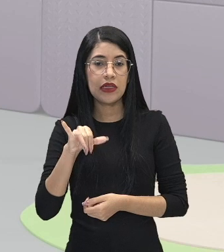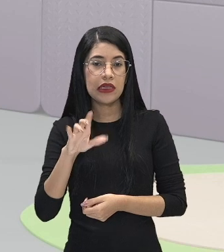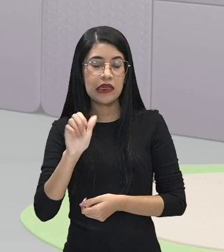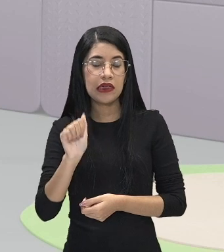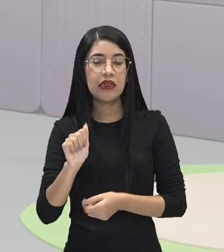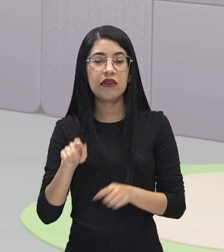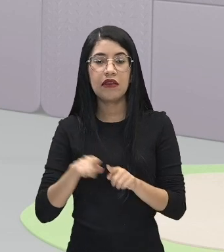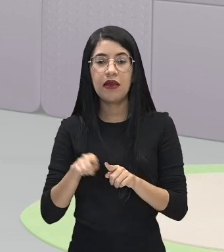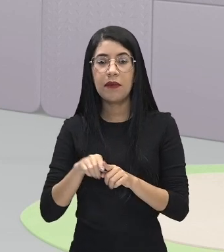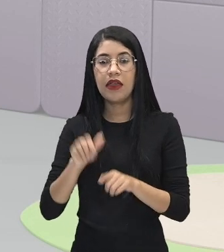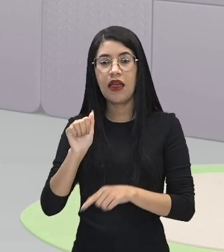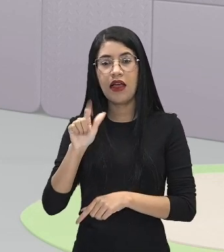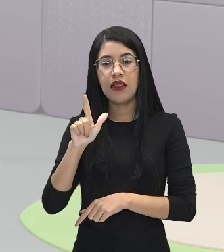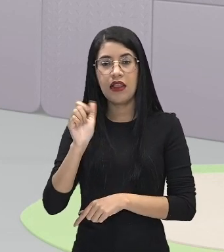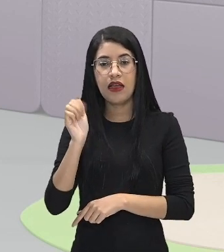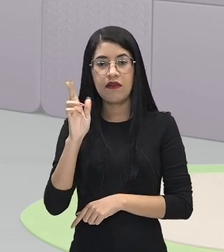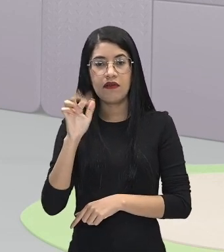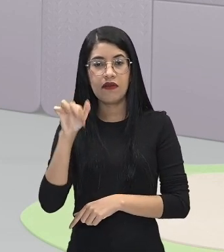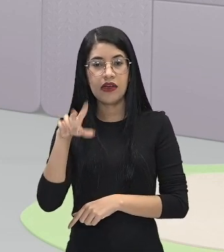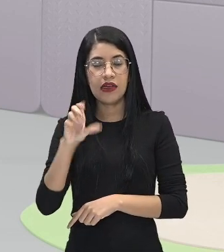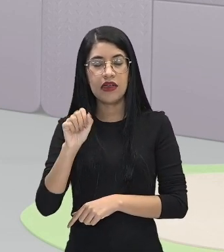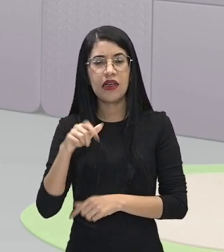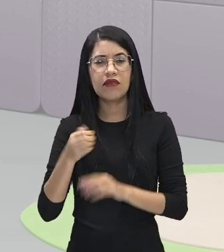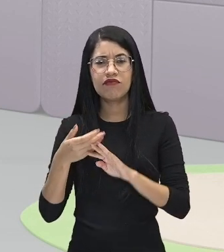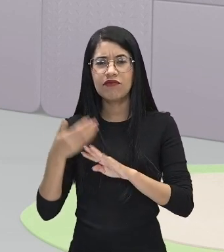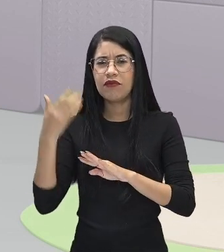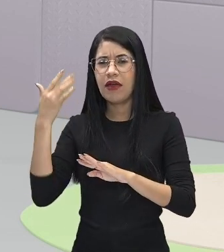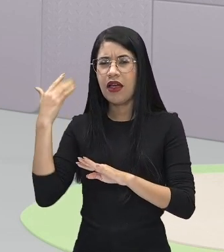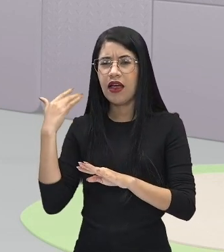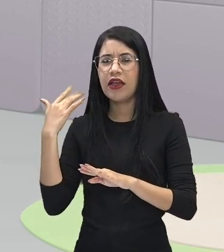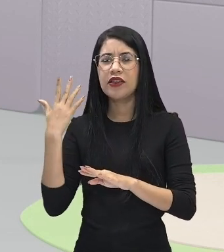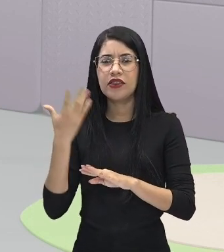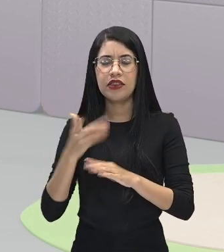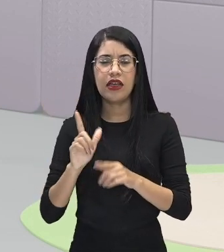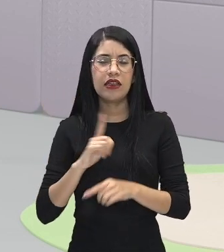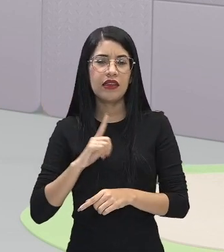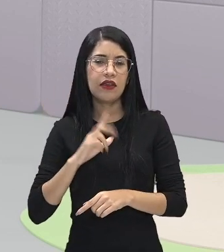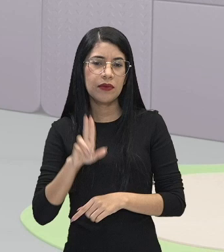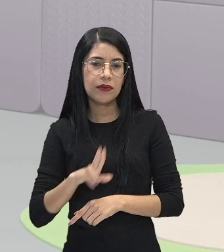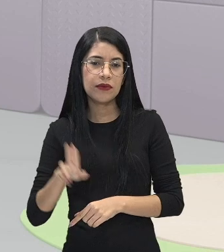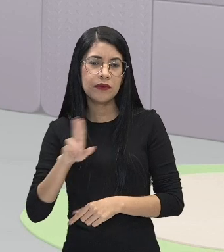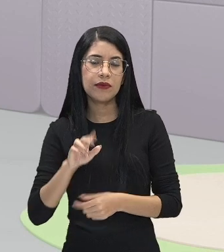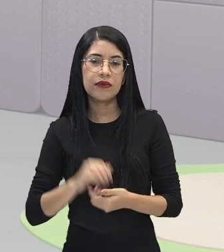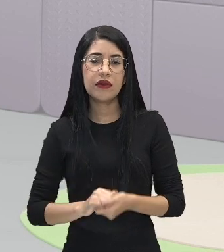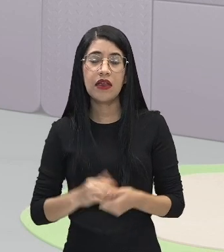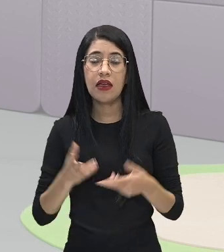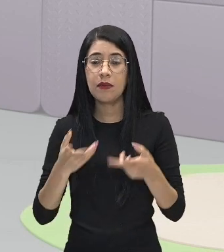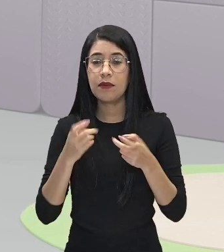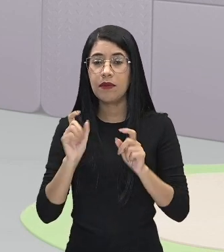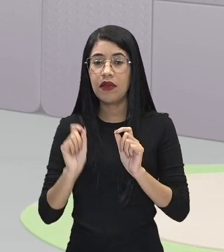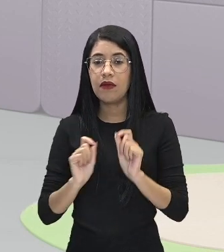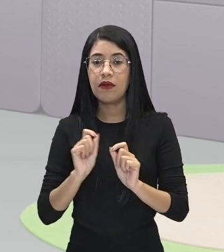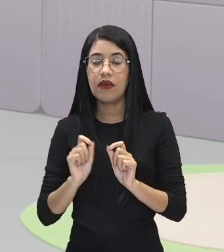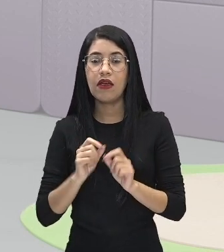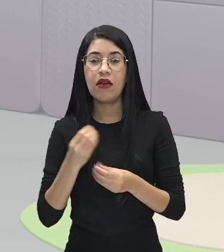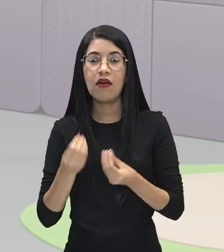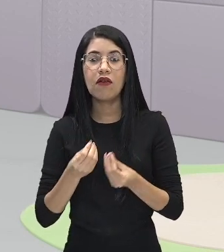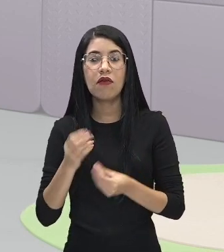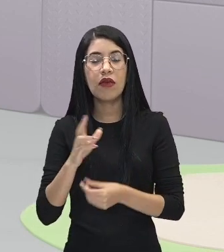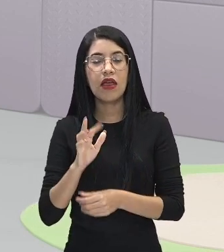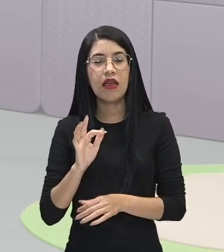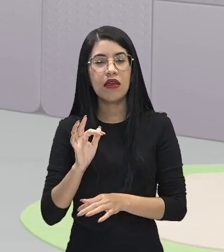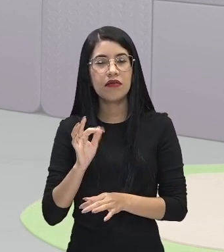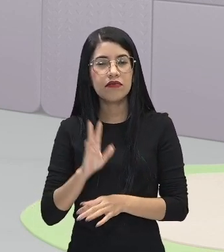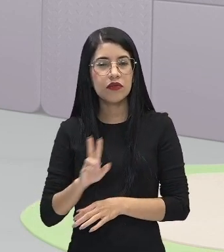alavancas, elas são aí um marco desde essa época. A gente vai observar agora como funcionam as roldanas, né,